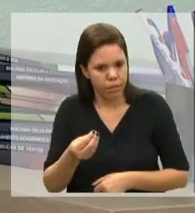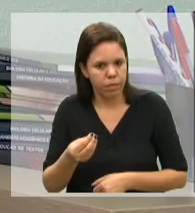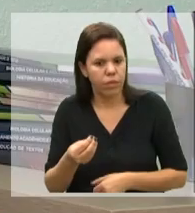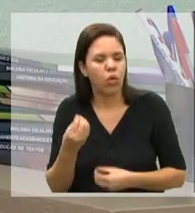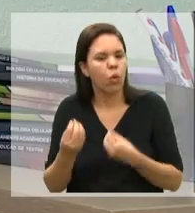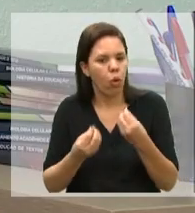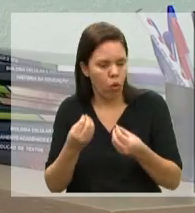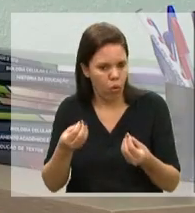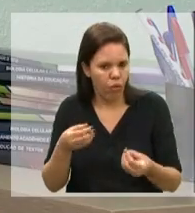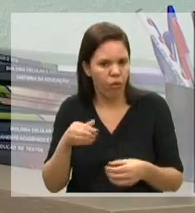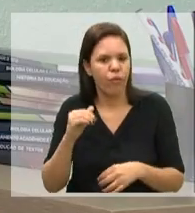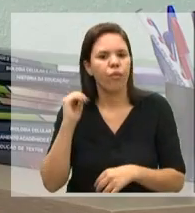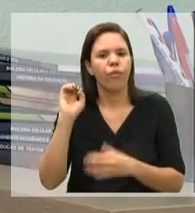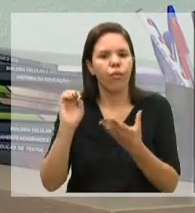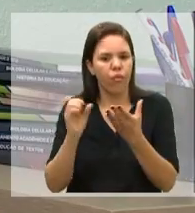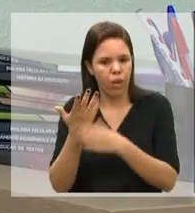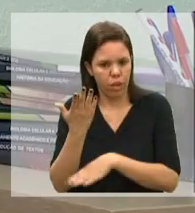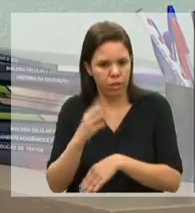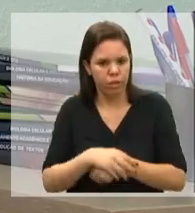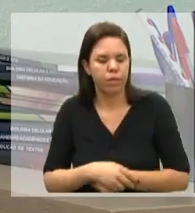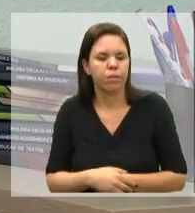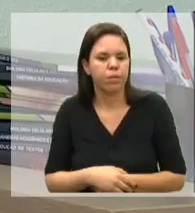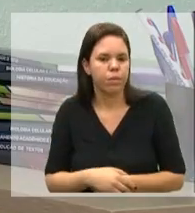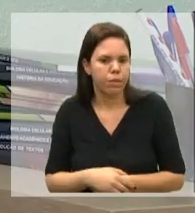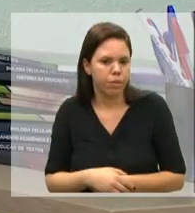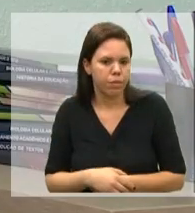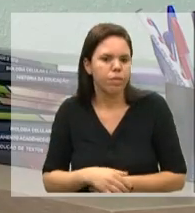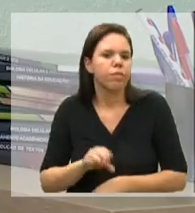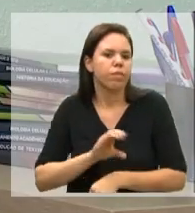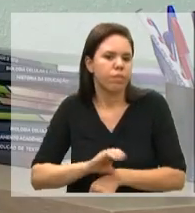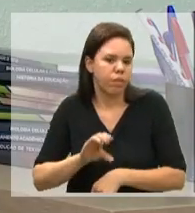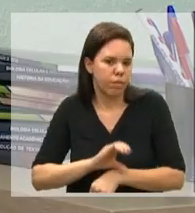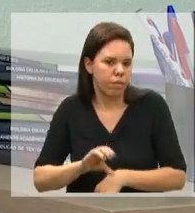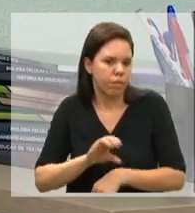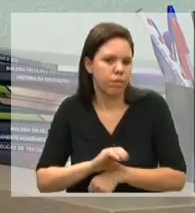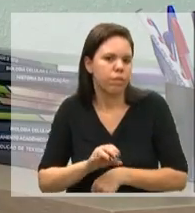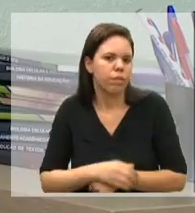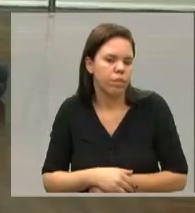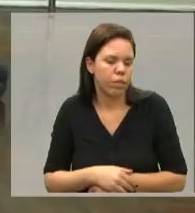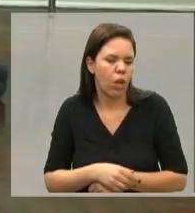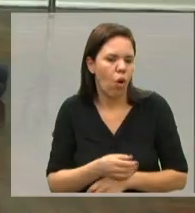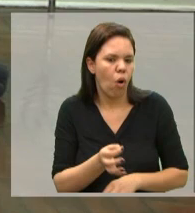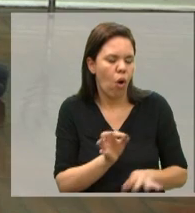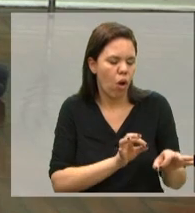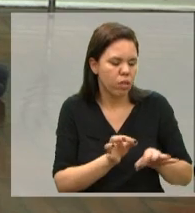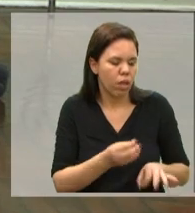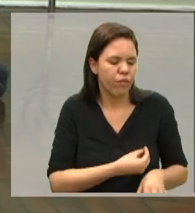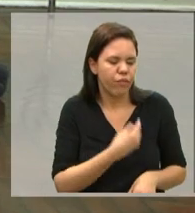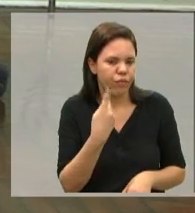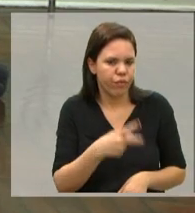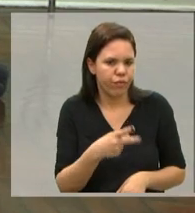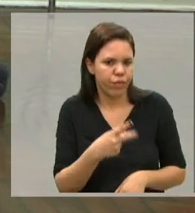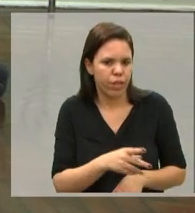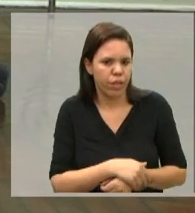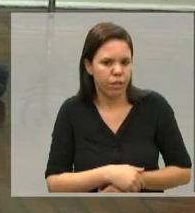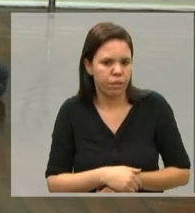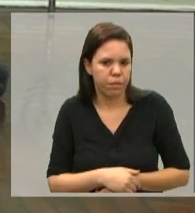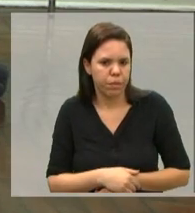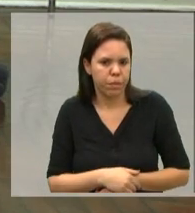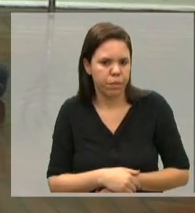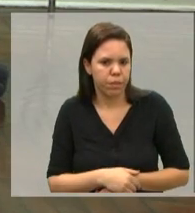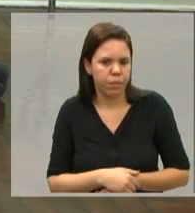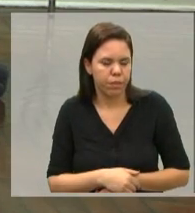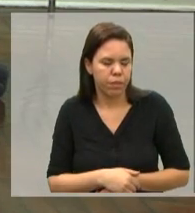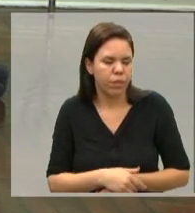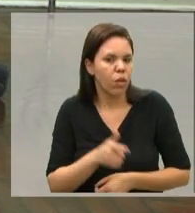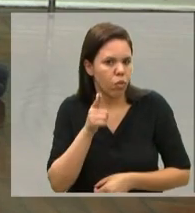vai acontecer, como o curso vai se organizar na sua vida e como ele vai caber na sua vida, para que realmente